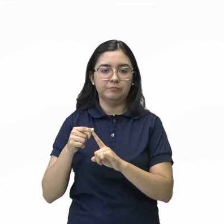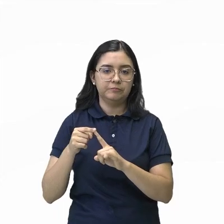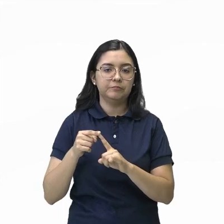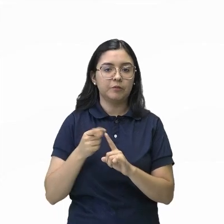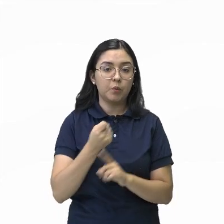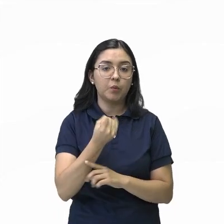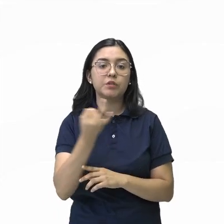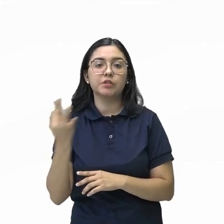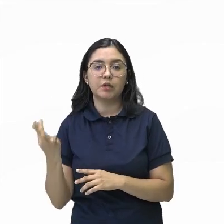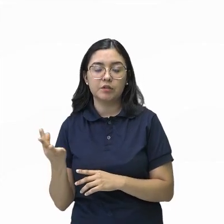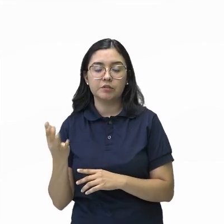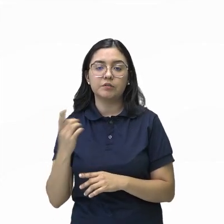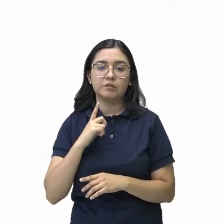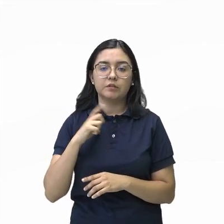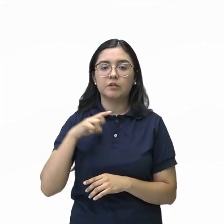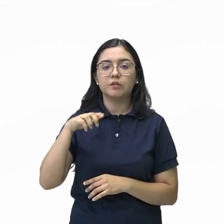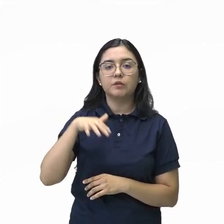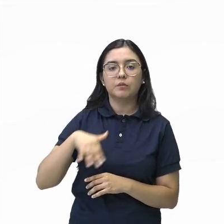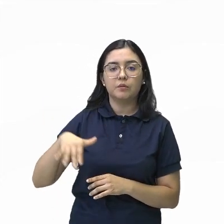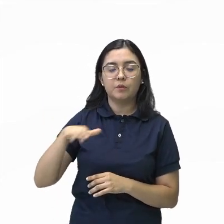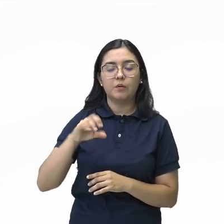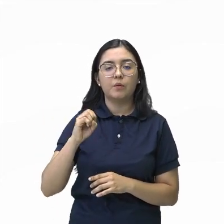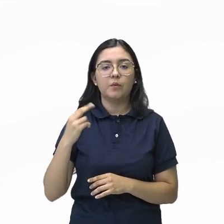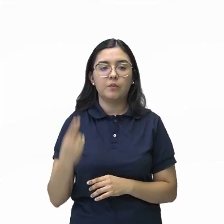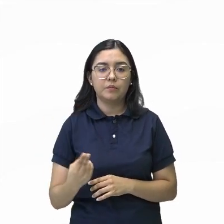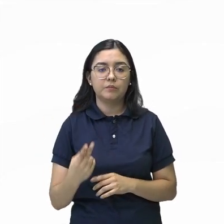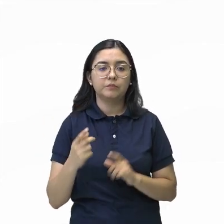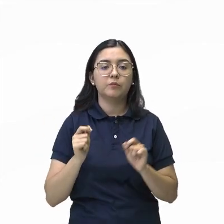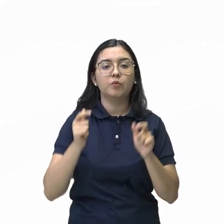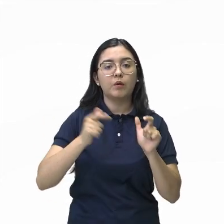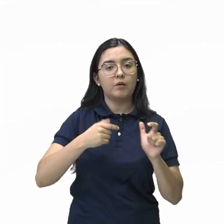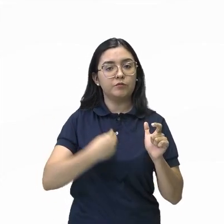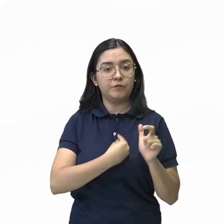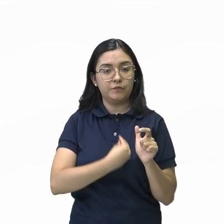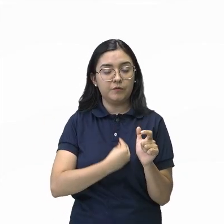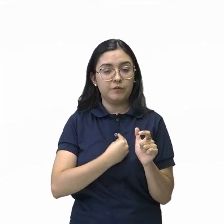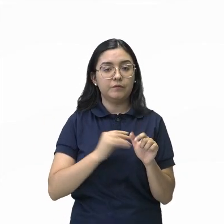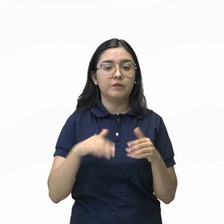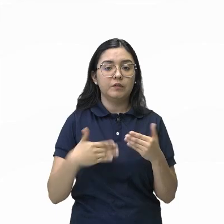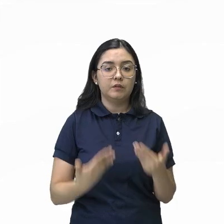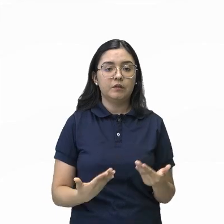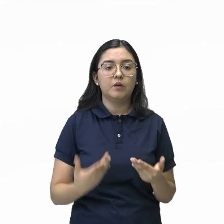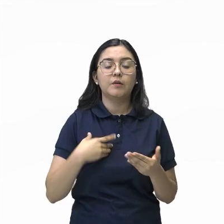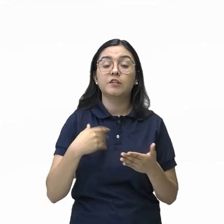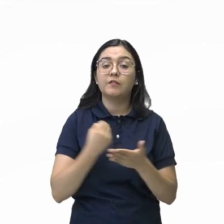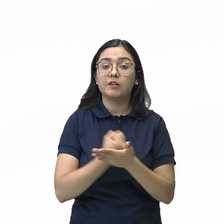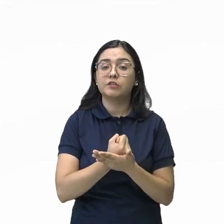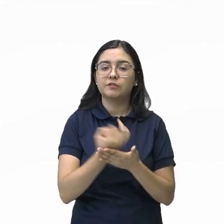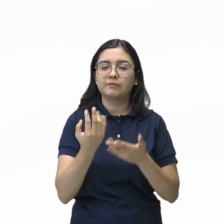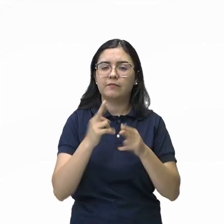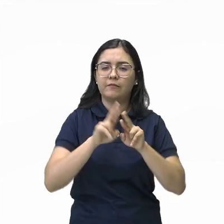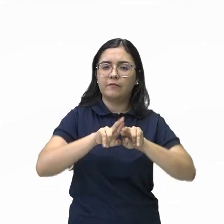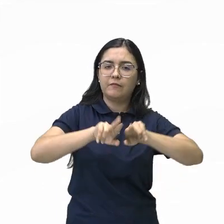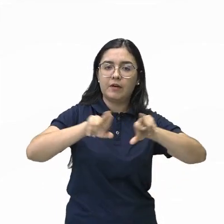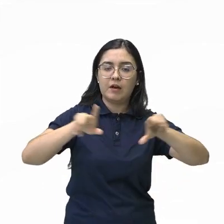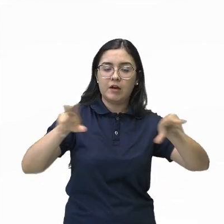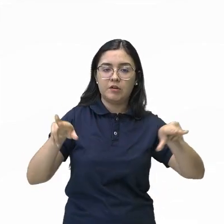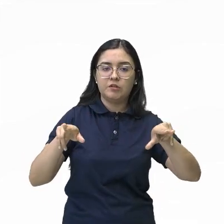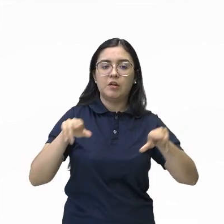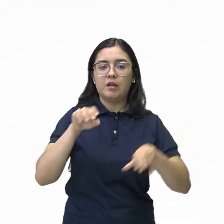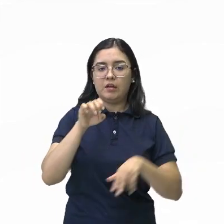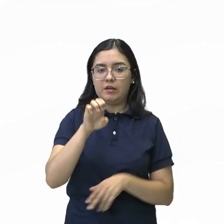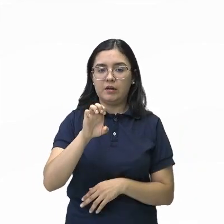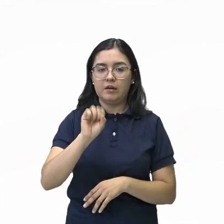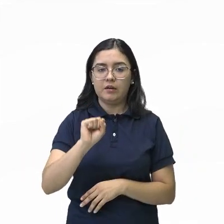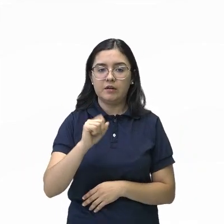em um determinado território ou habitat. Então, a gente está falando aí da diversidade, né, das espécies,